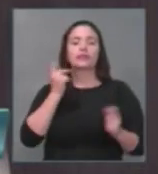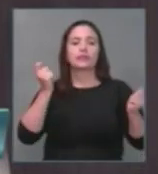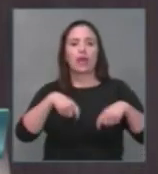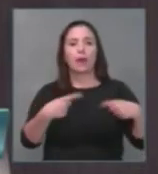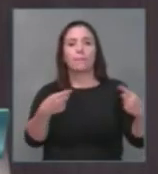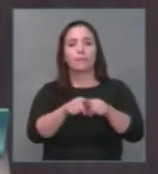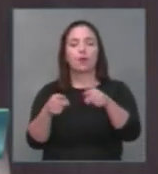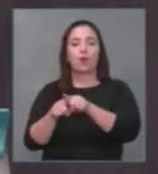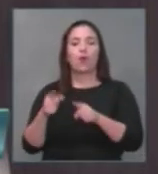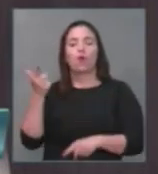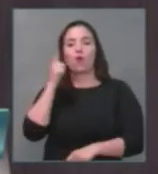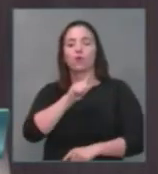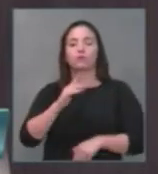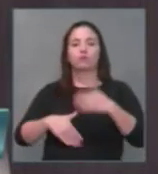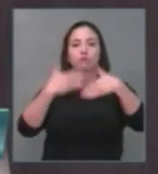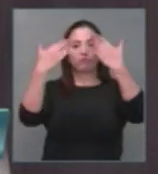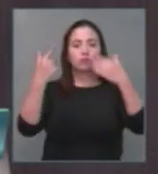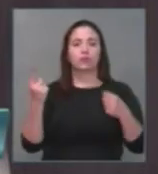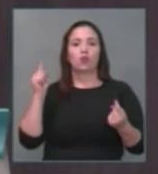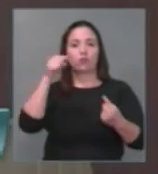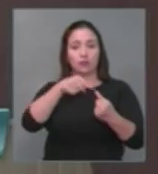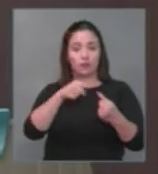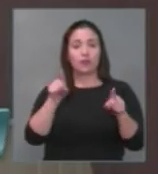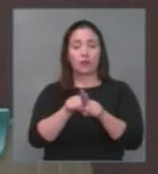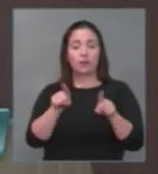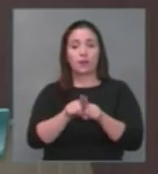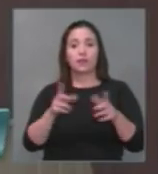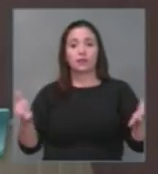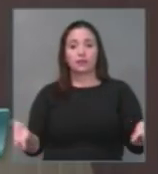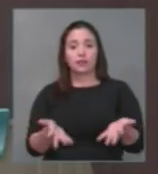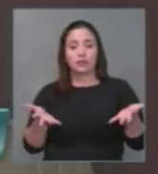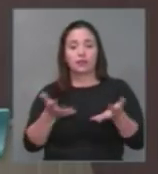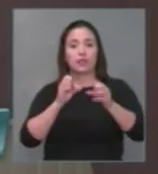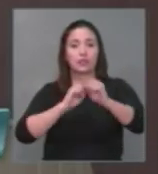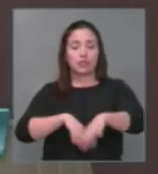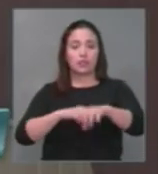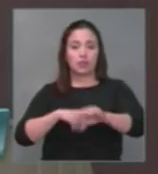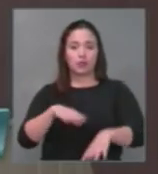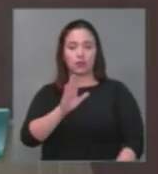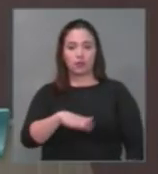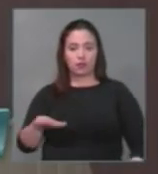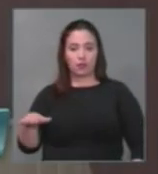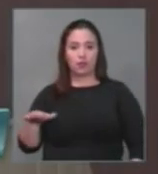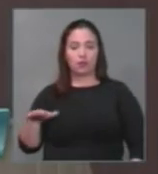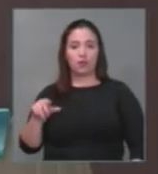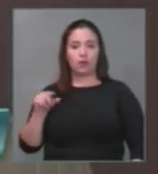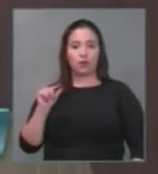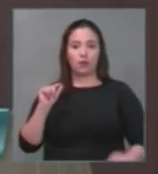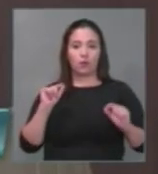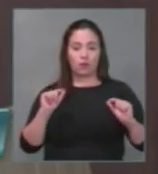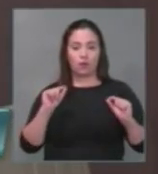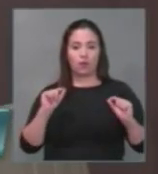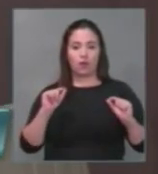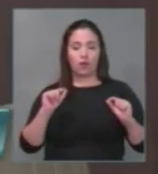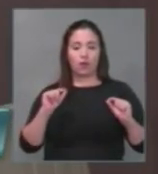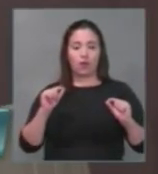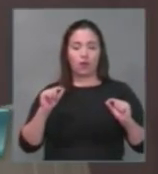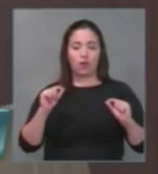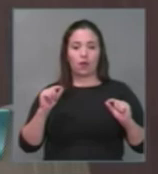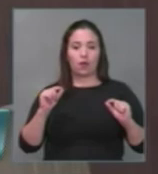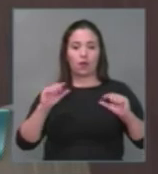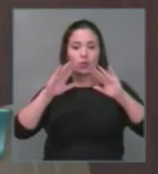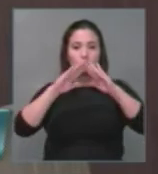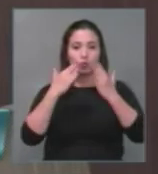para o alcance de metas e objetivos do programa e incentivar o ensino infantil mediante o estímulo à oferta progressiva de creches e